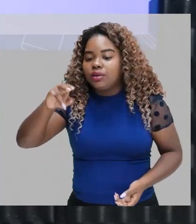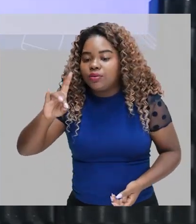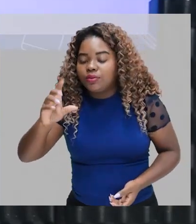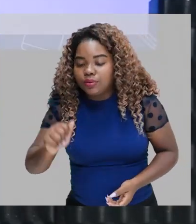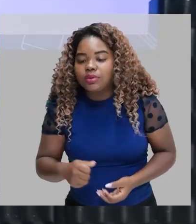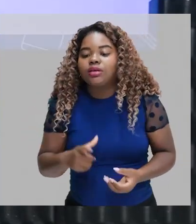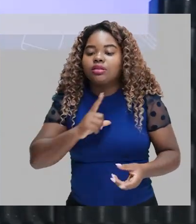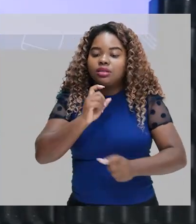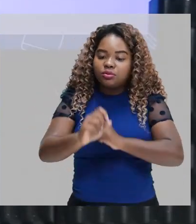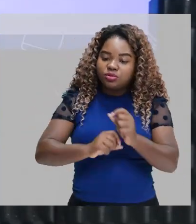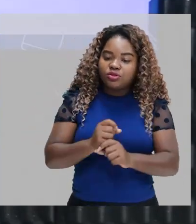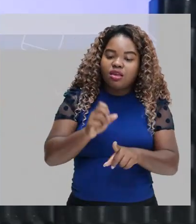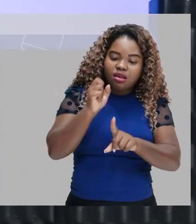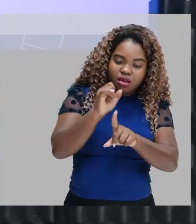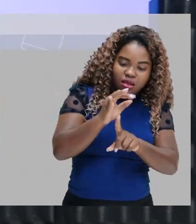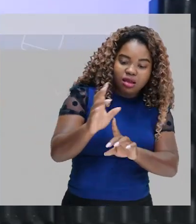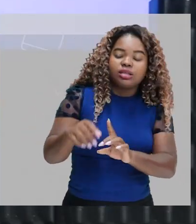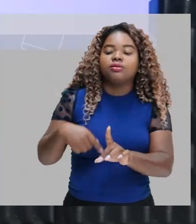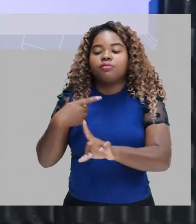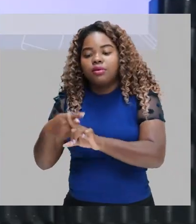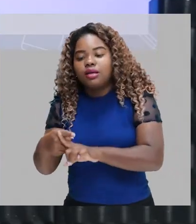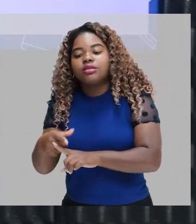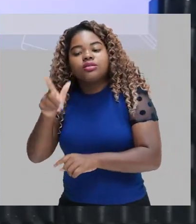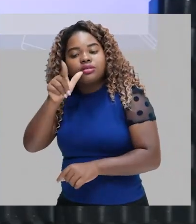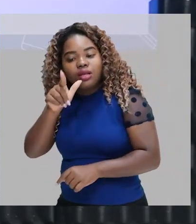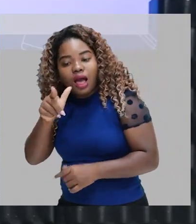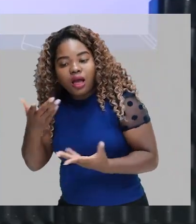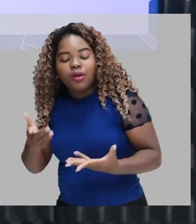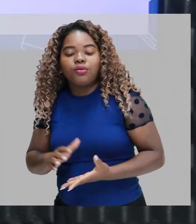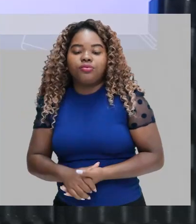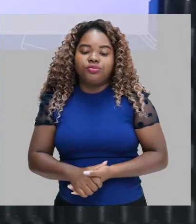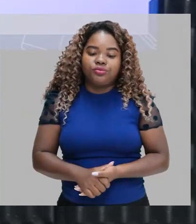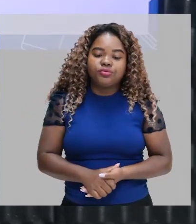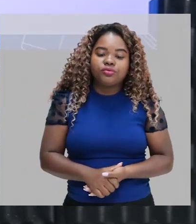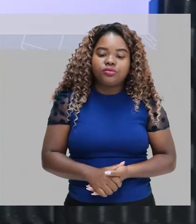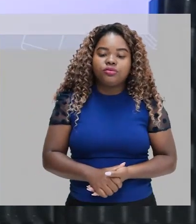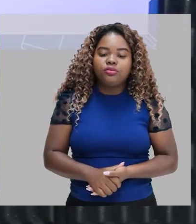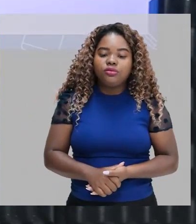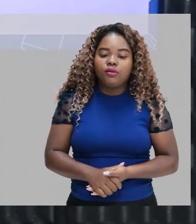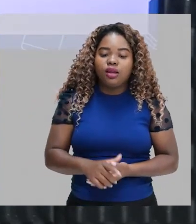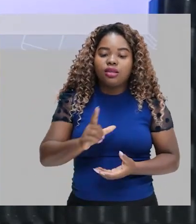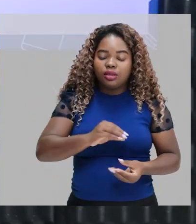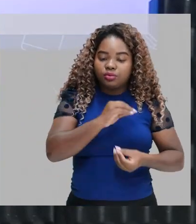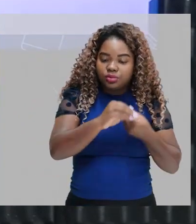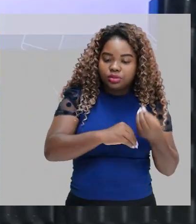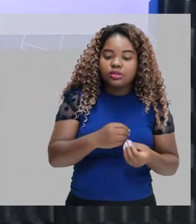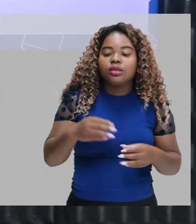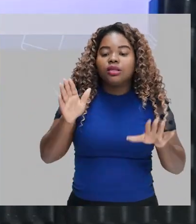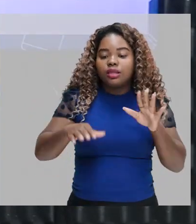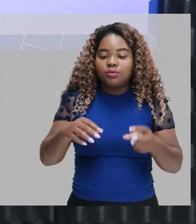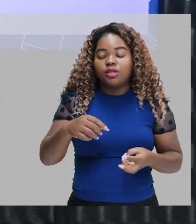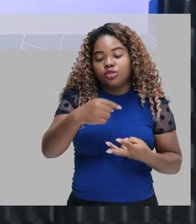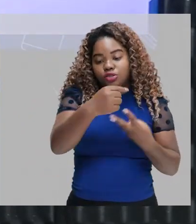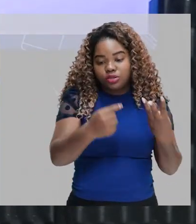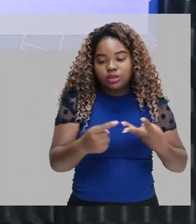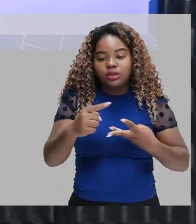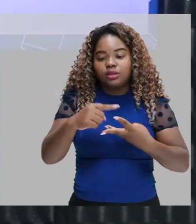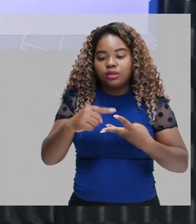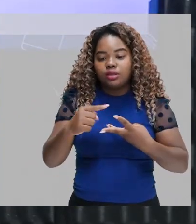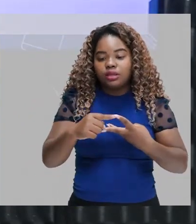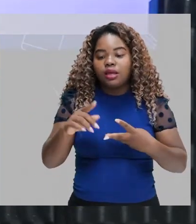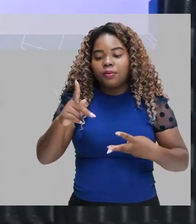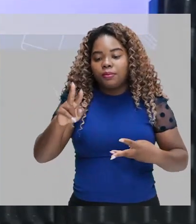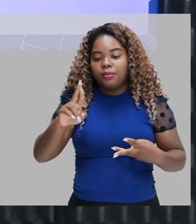um líquido. A solubilidade de gases em líquidos depende de três fatores: depende da pressão,